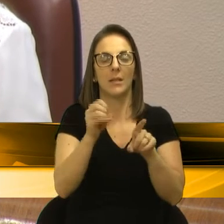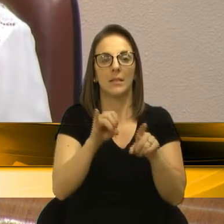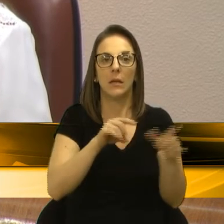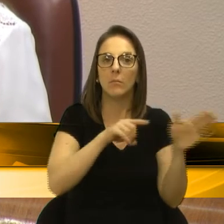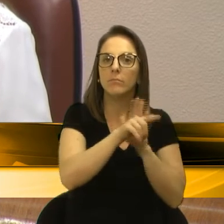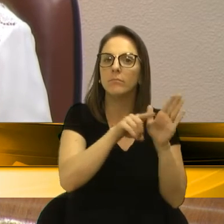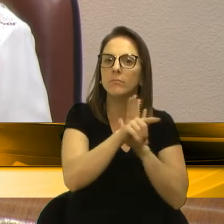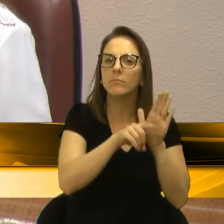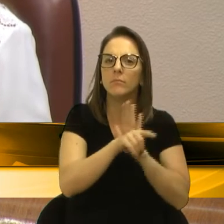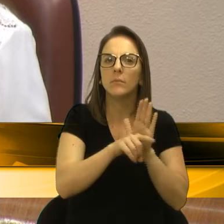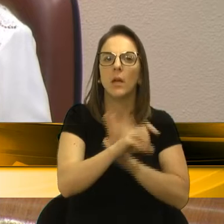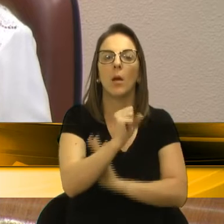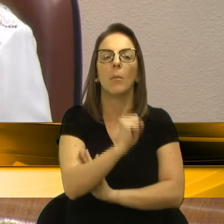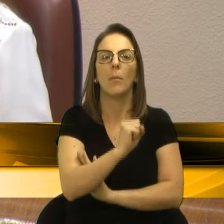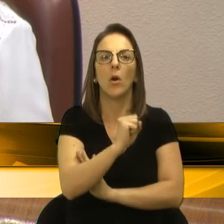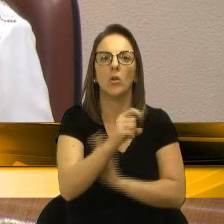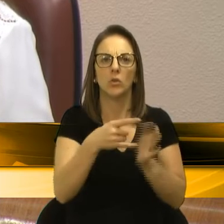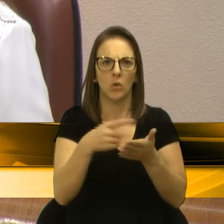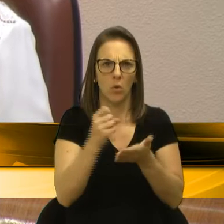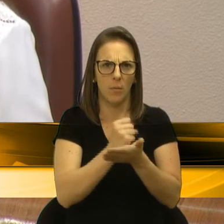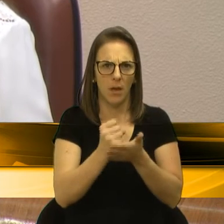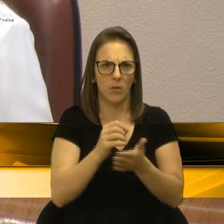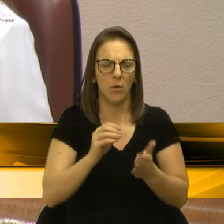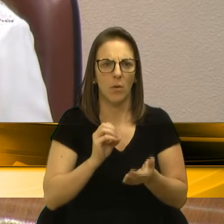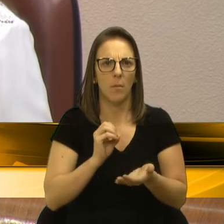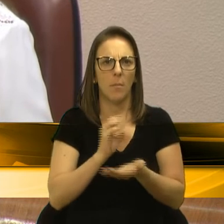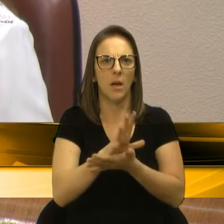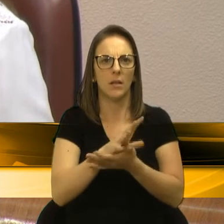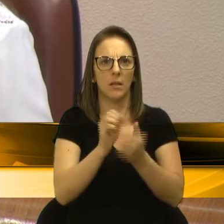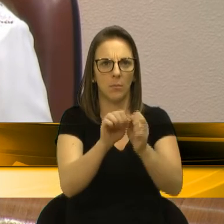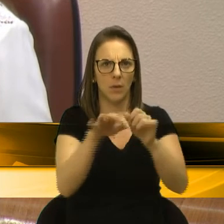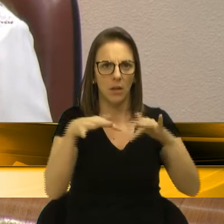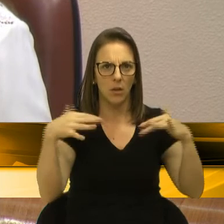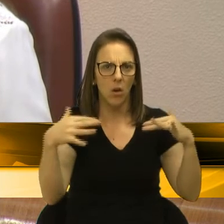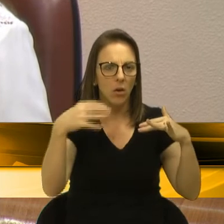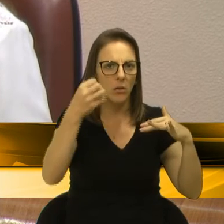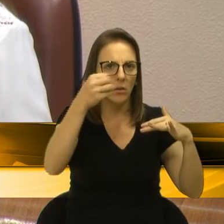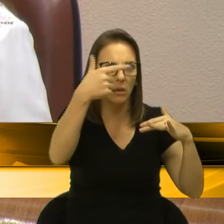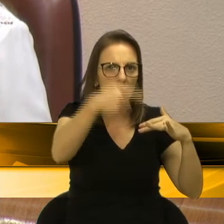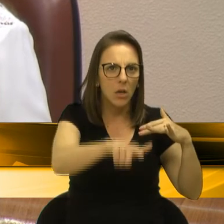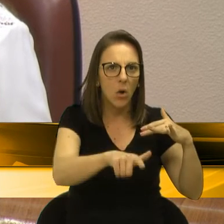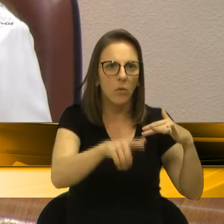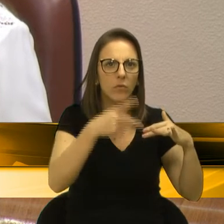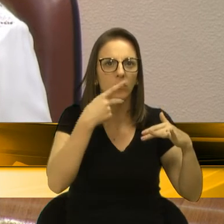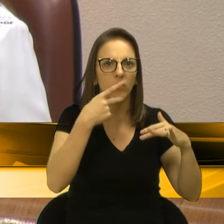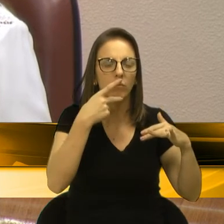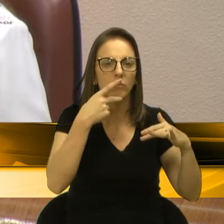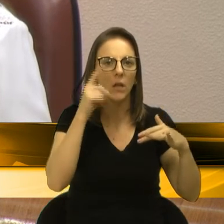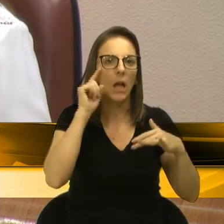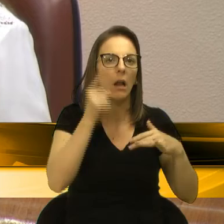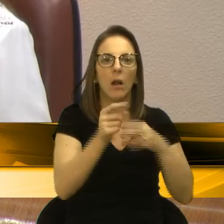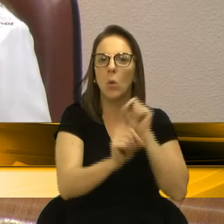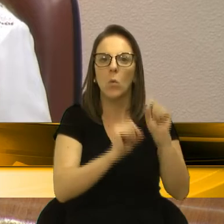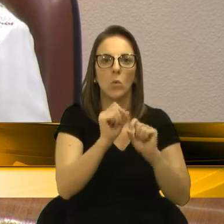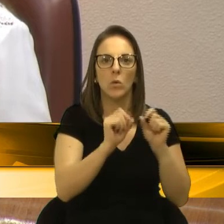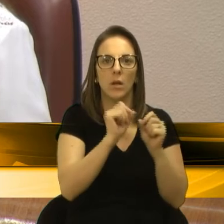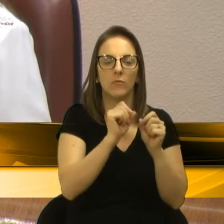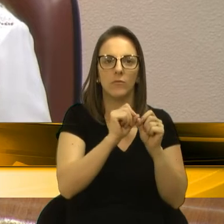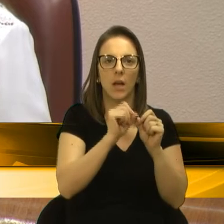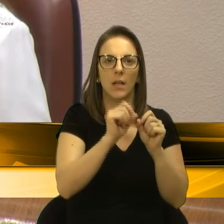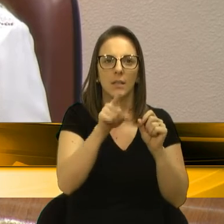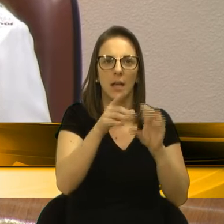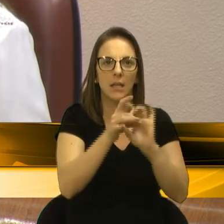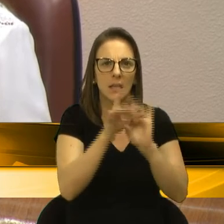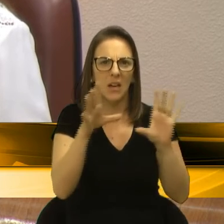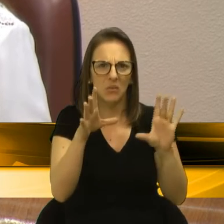documento deveria ser encaminhado ao plenário para a nova deliberação e oitiva do denunciado, para manifestar seu consentimento por aplicação analógica